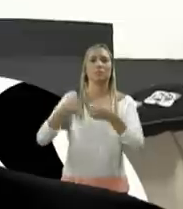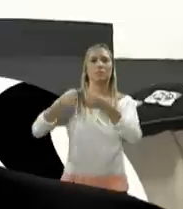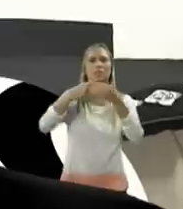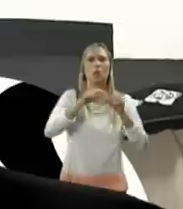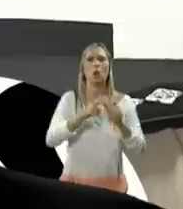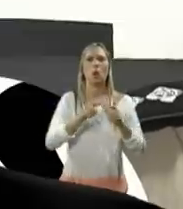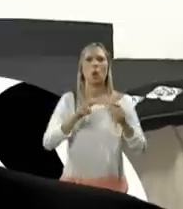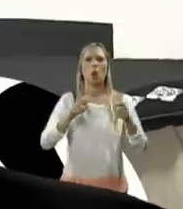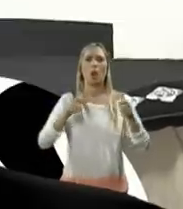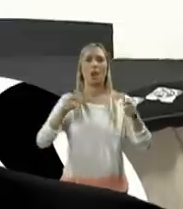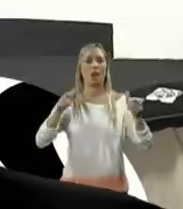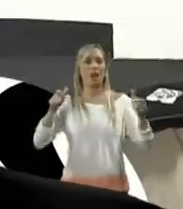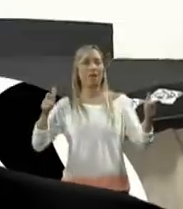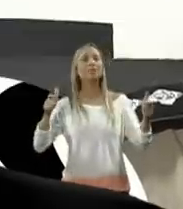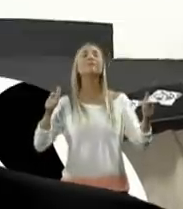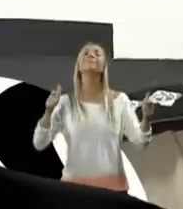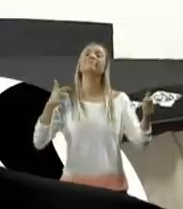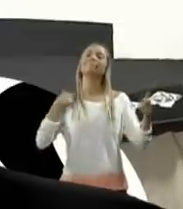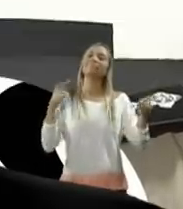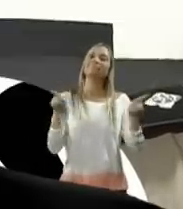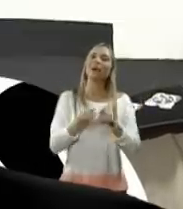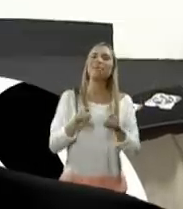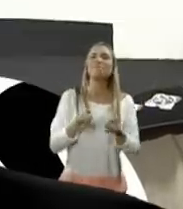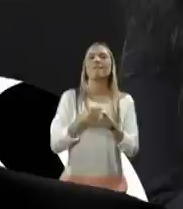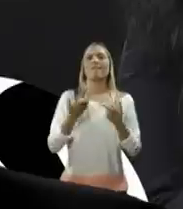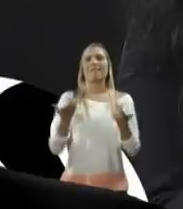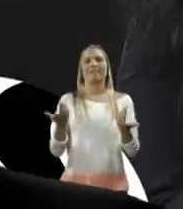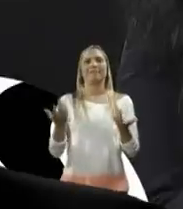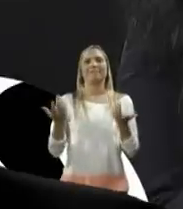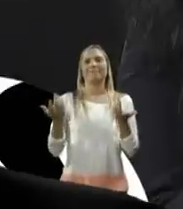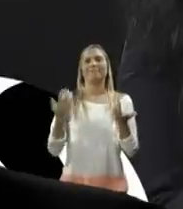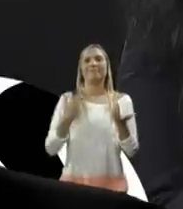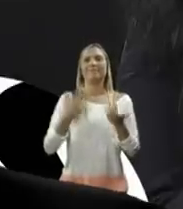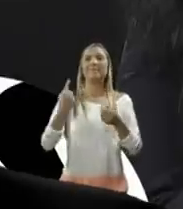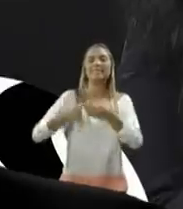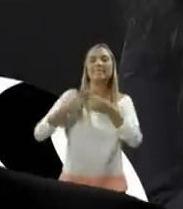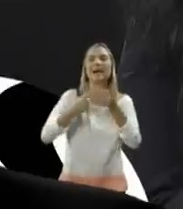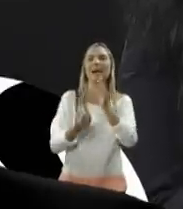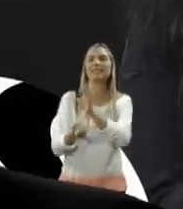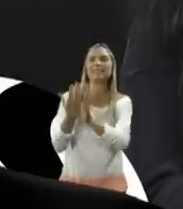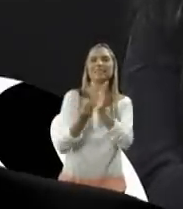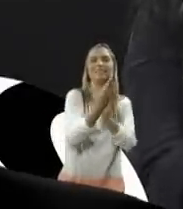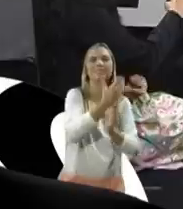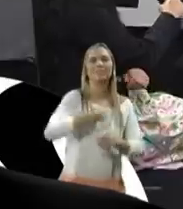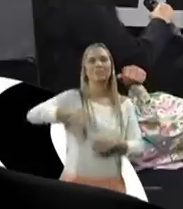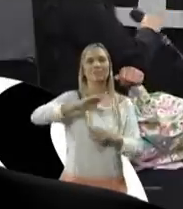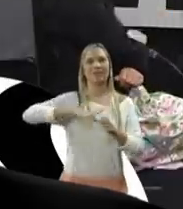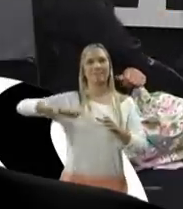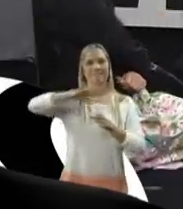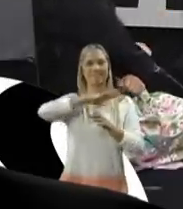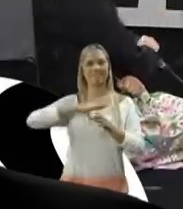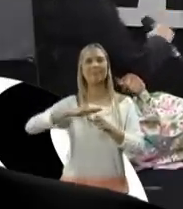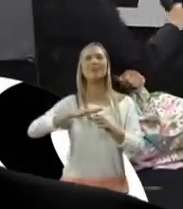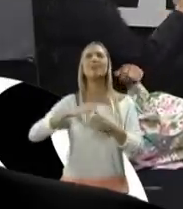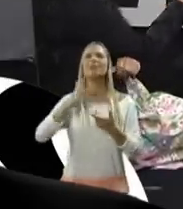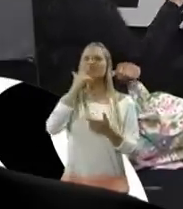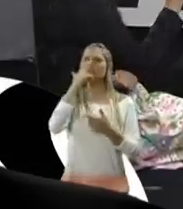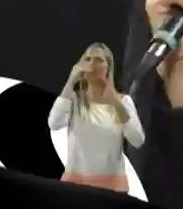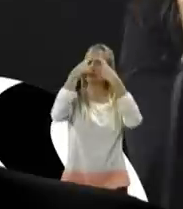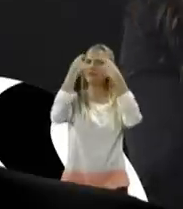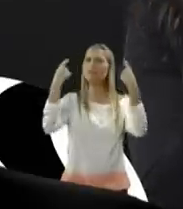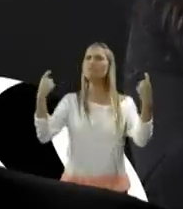urbanização, esse movimento, né, de constituição das cidades hoje em nossa região, com esse aumento da